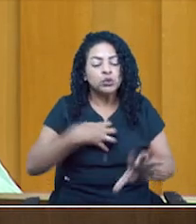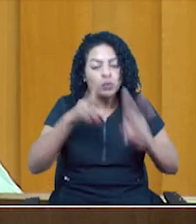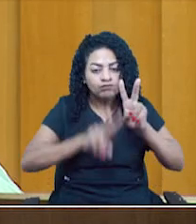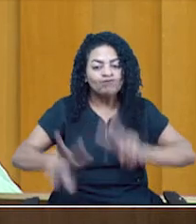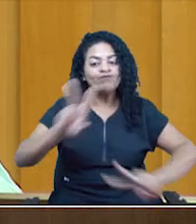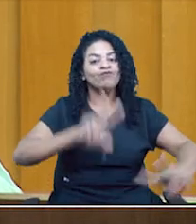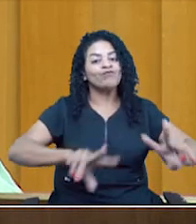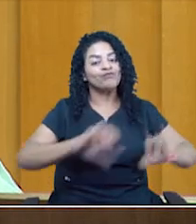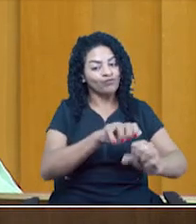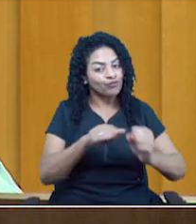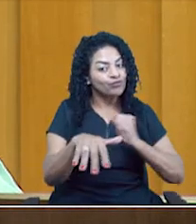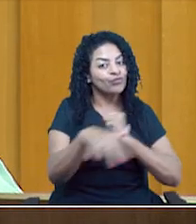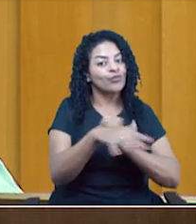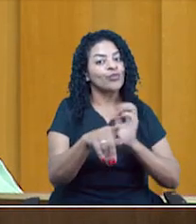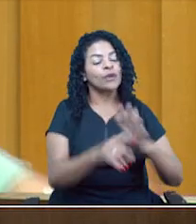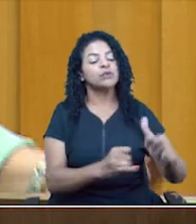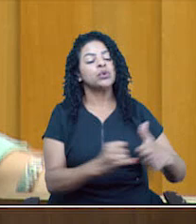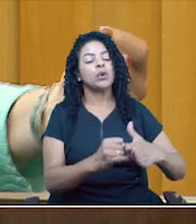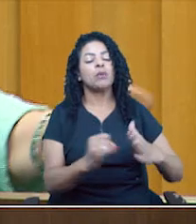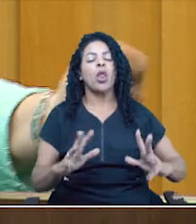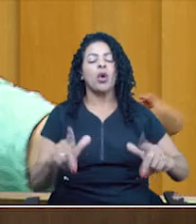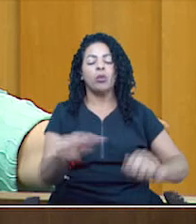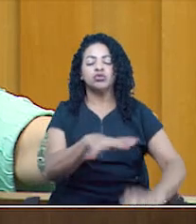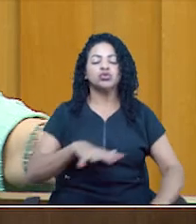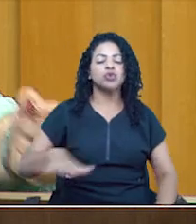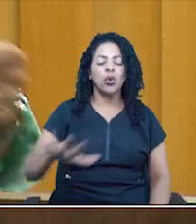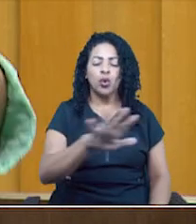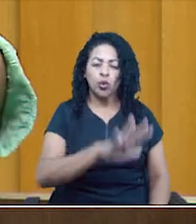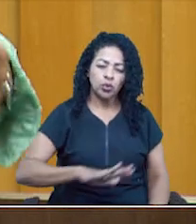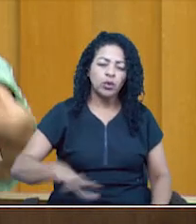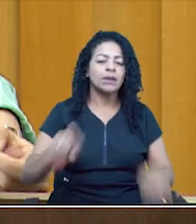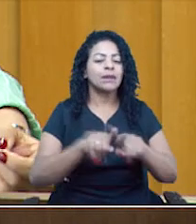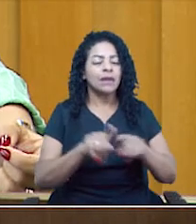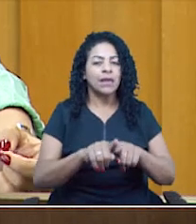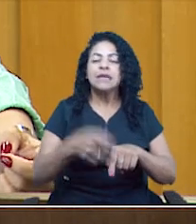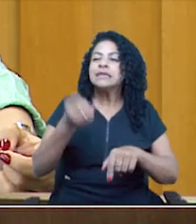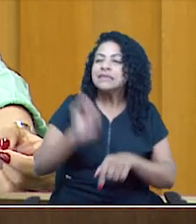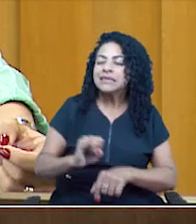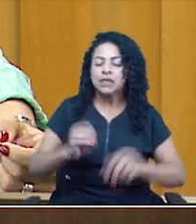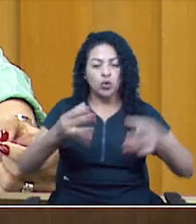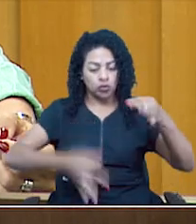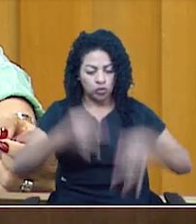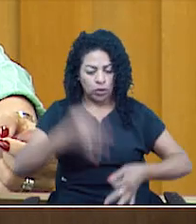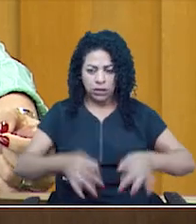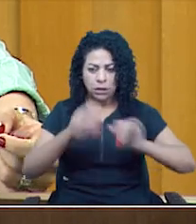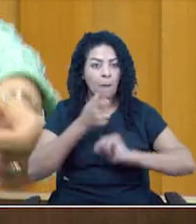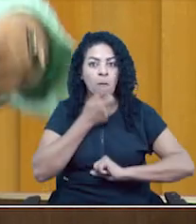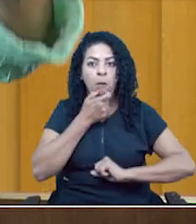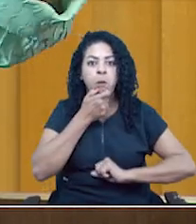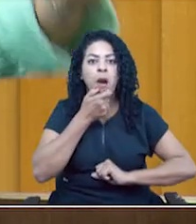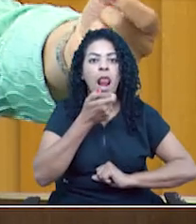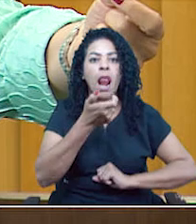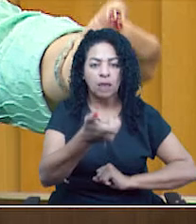da instituição como um todo. Uma palavra de um juiz, uma postagem de um juiz, pode